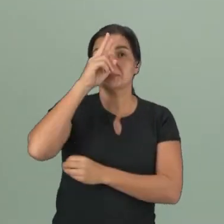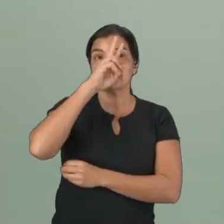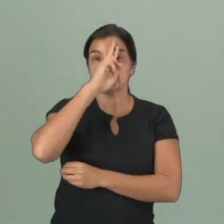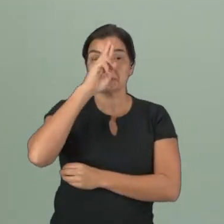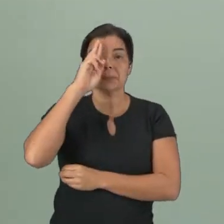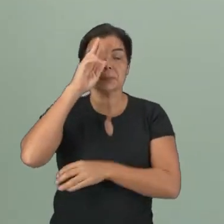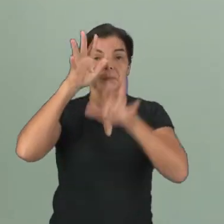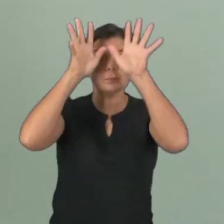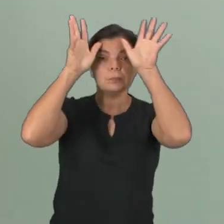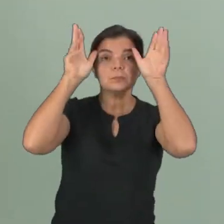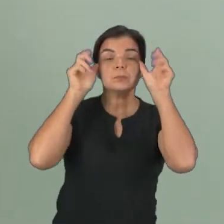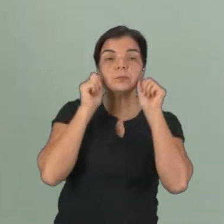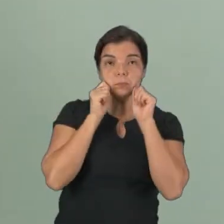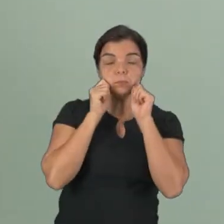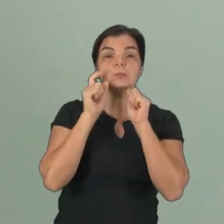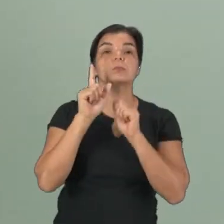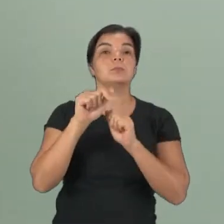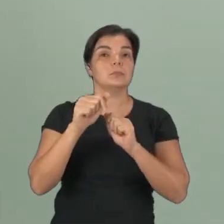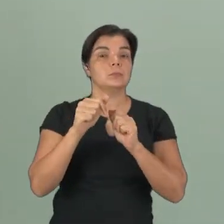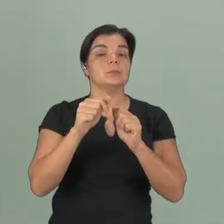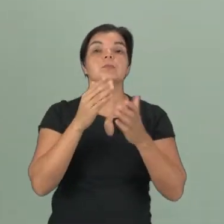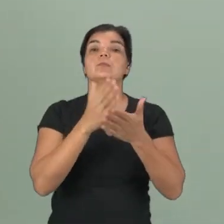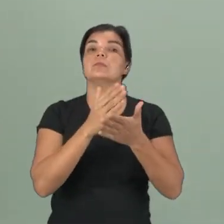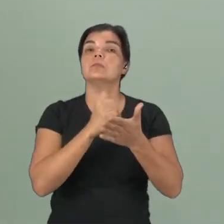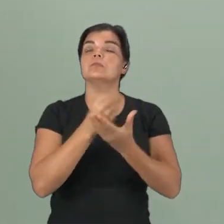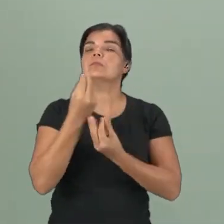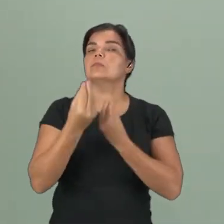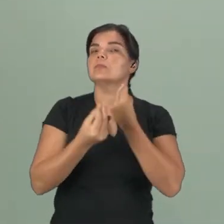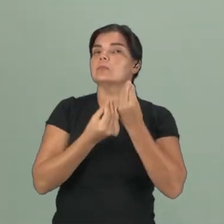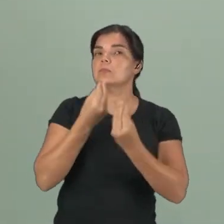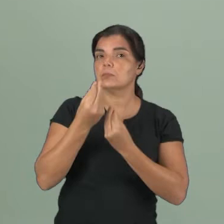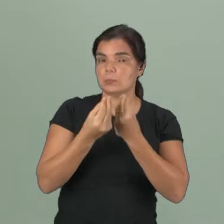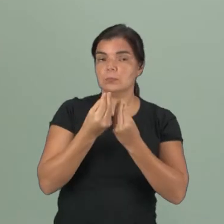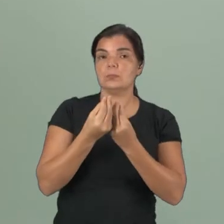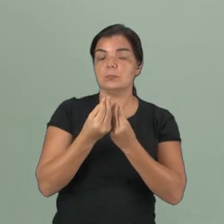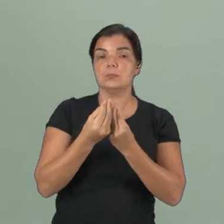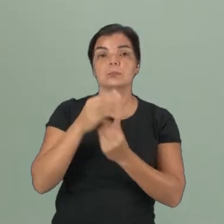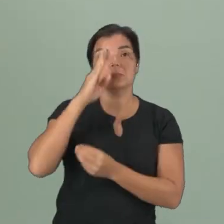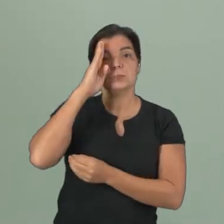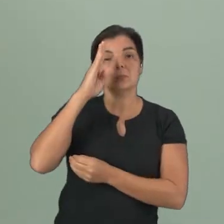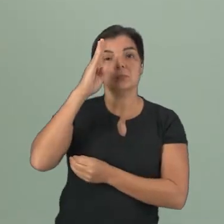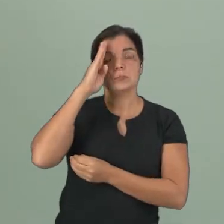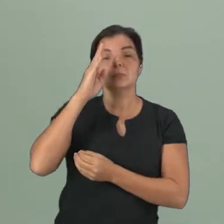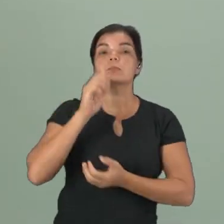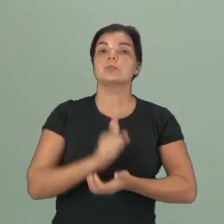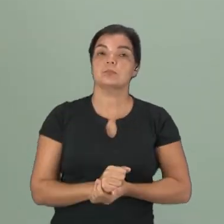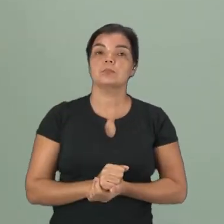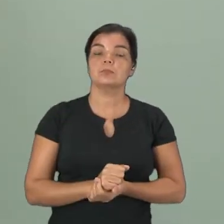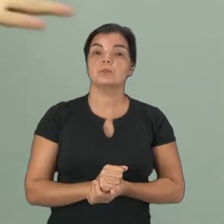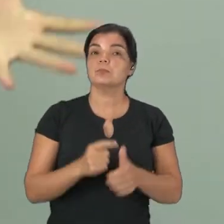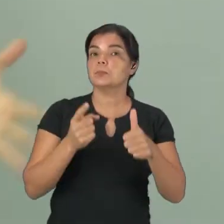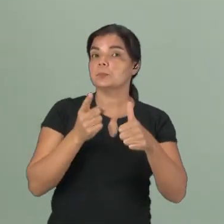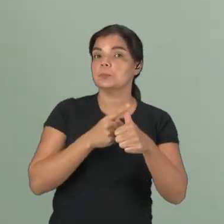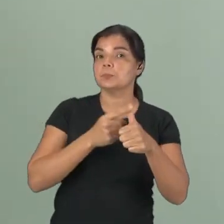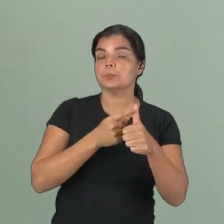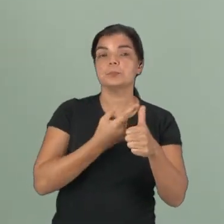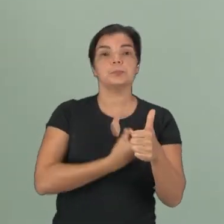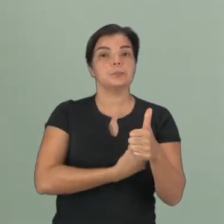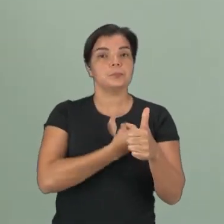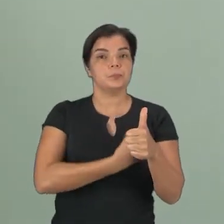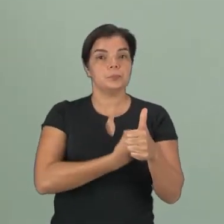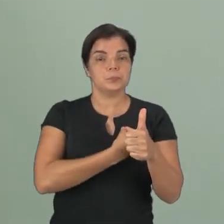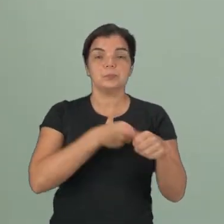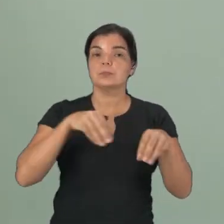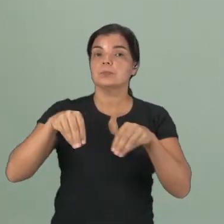do nosso Acre ela é dividida e como que ela é justificada principalmente pelos primeiros habitantes do